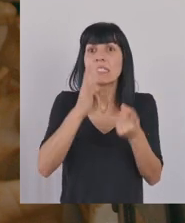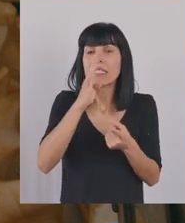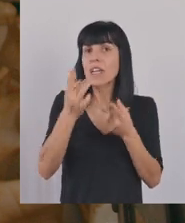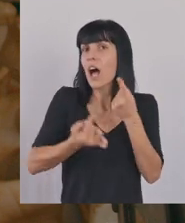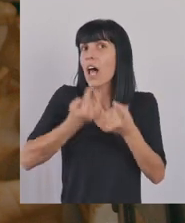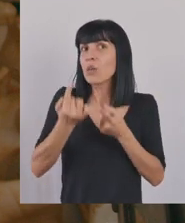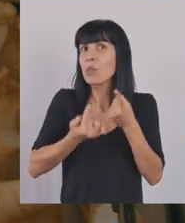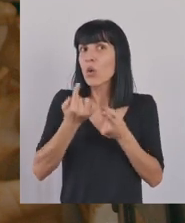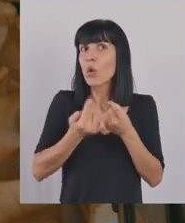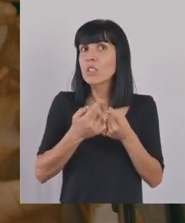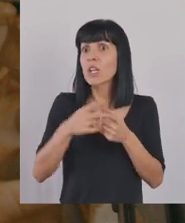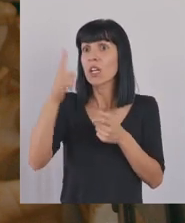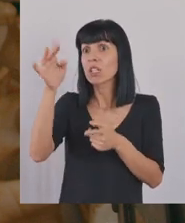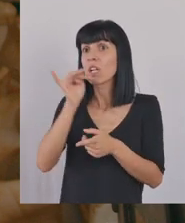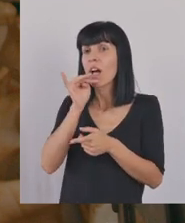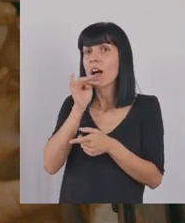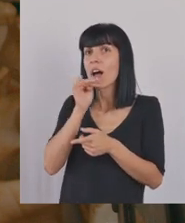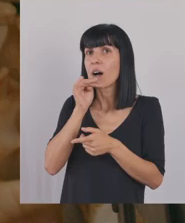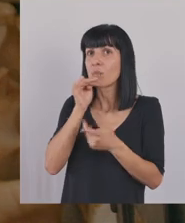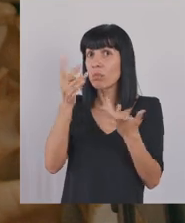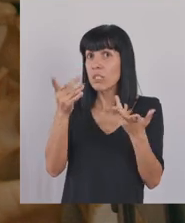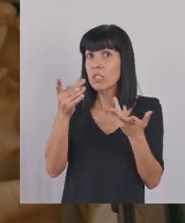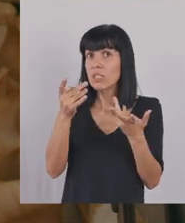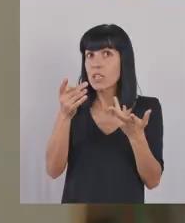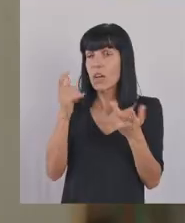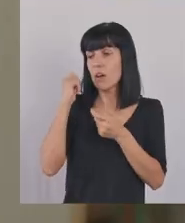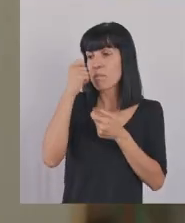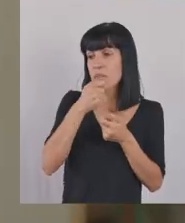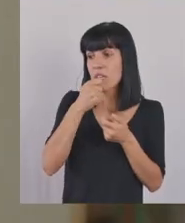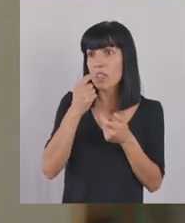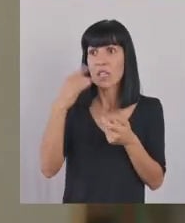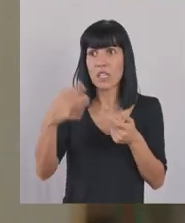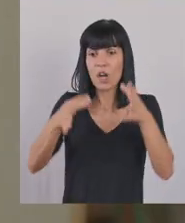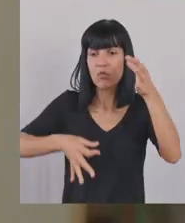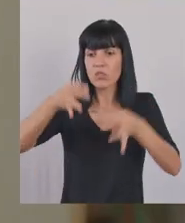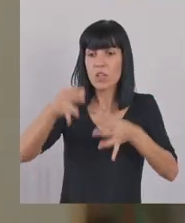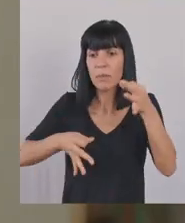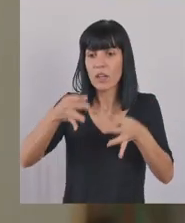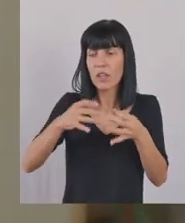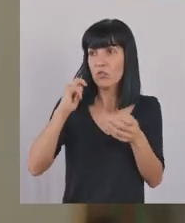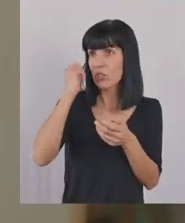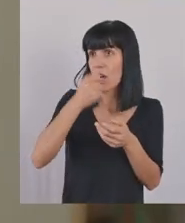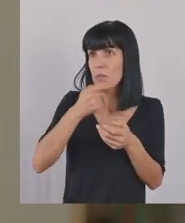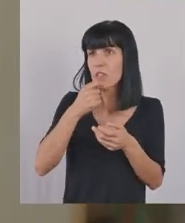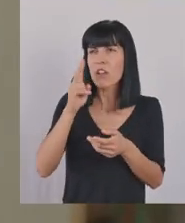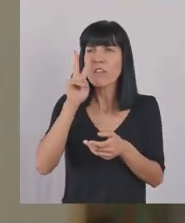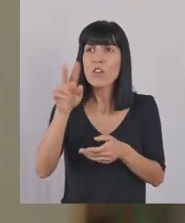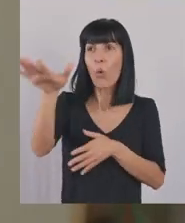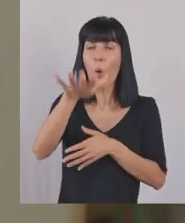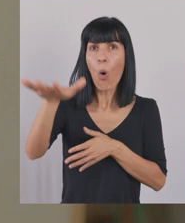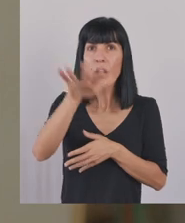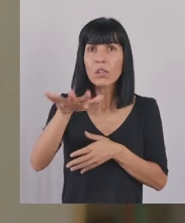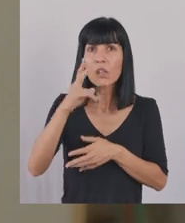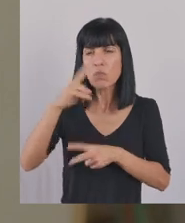Progresso, um rato qualquer livre, os gajos tinham uns aparelhos, pá, já naquele tempo